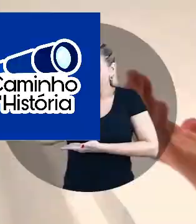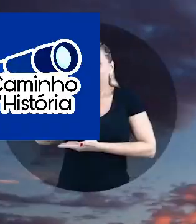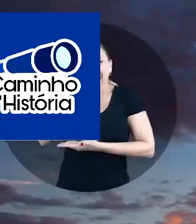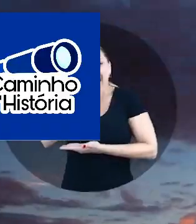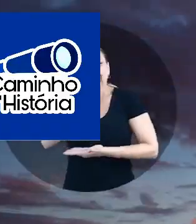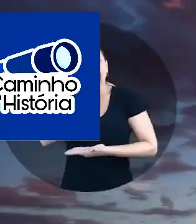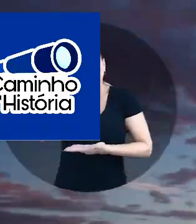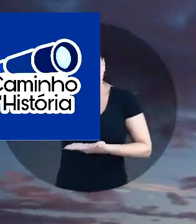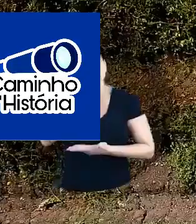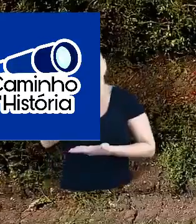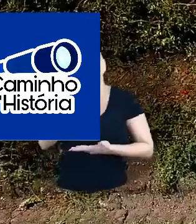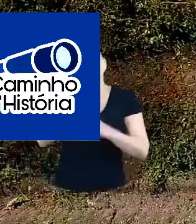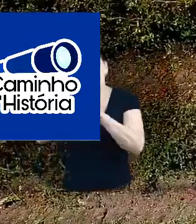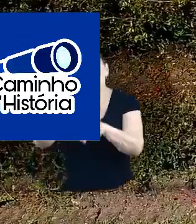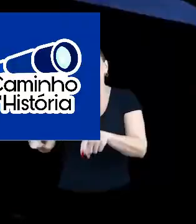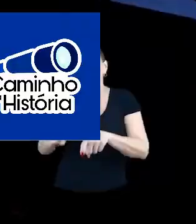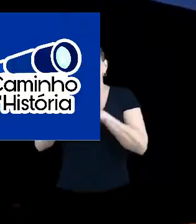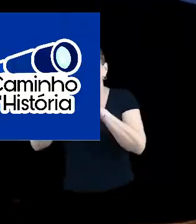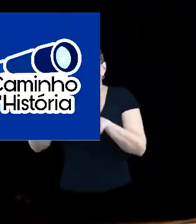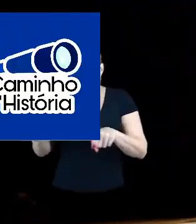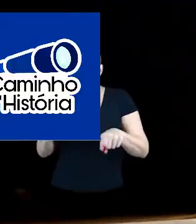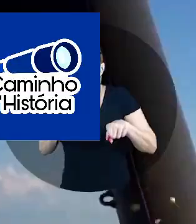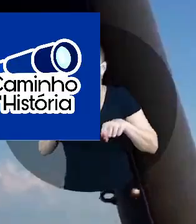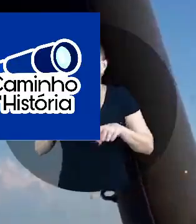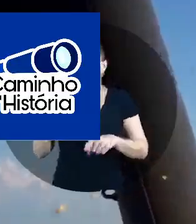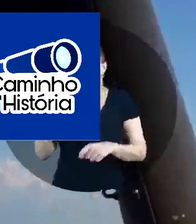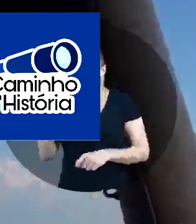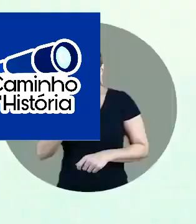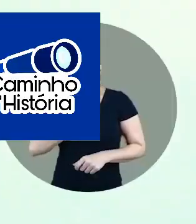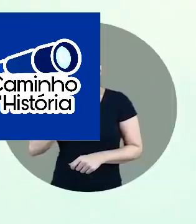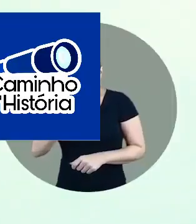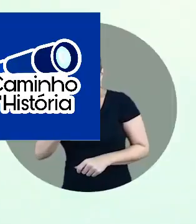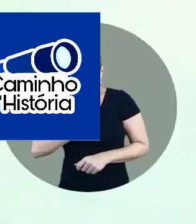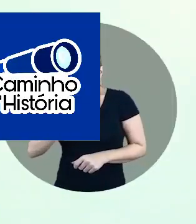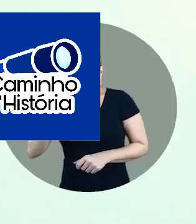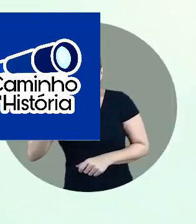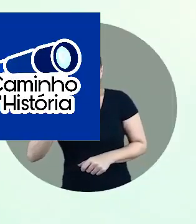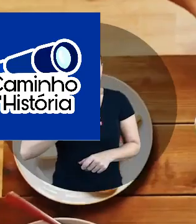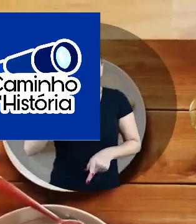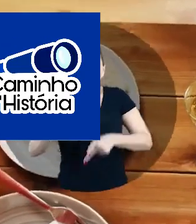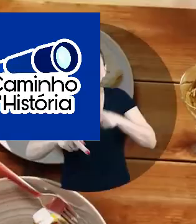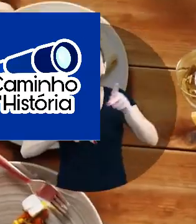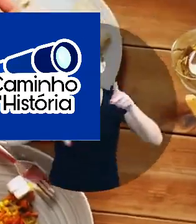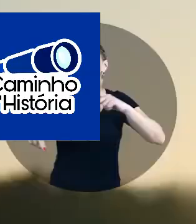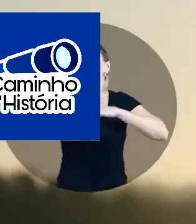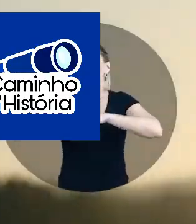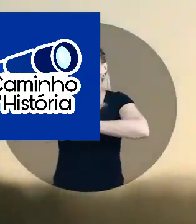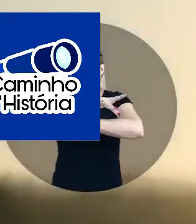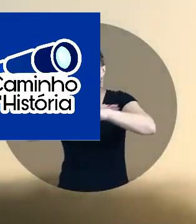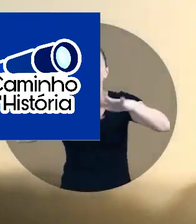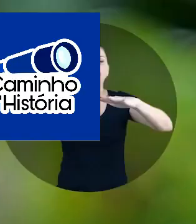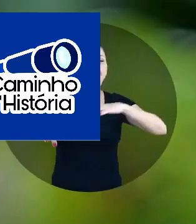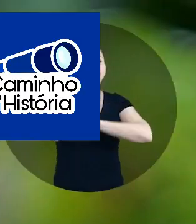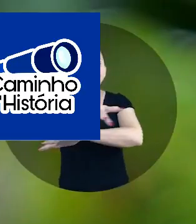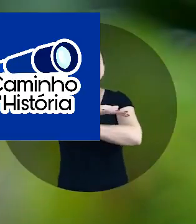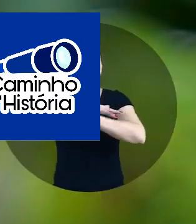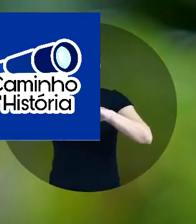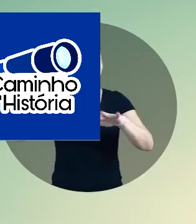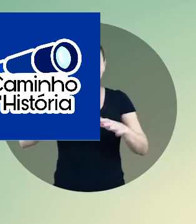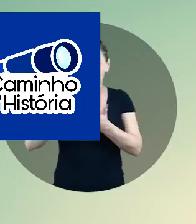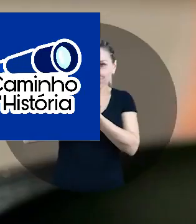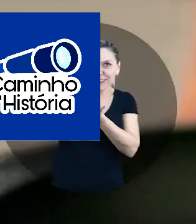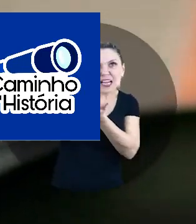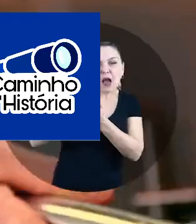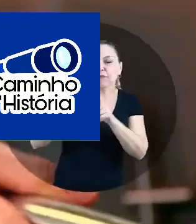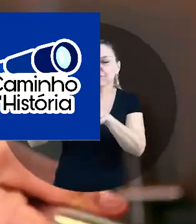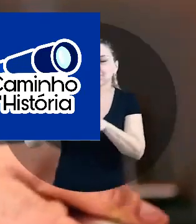vida. É a força do campo batendo no peito da nação.